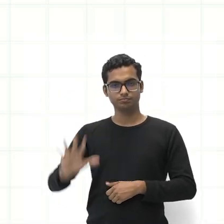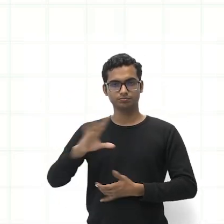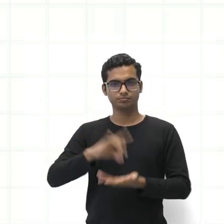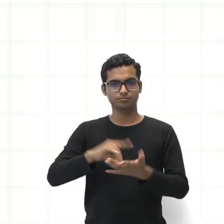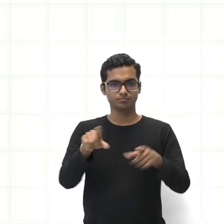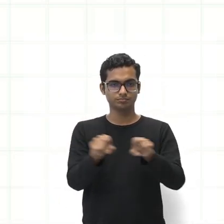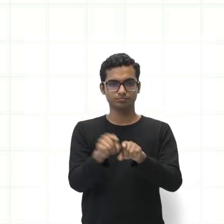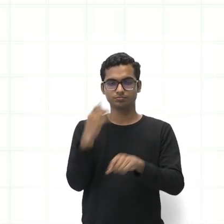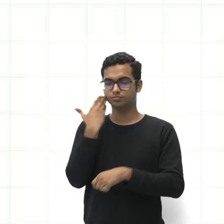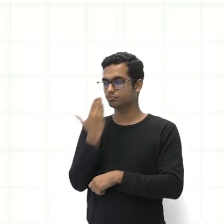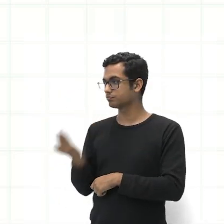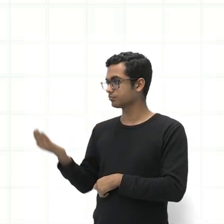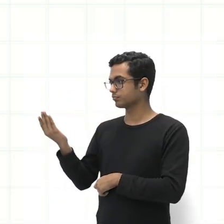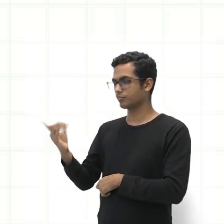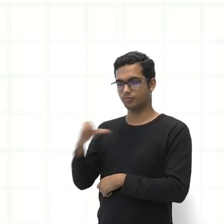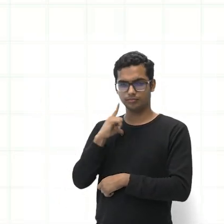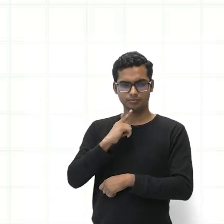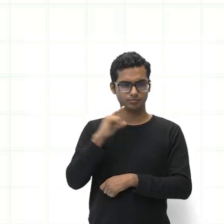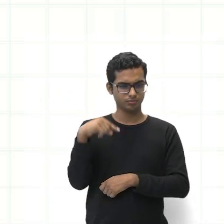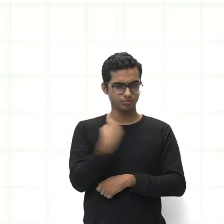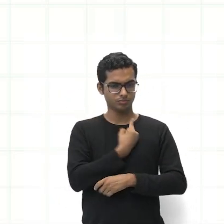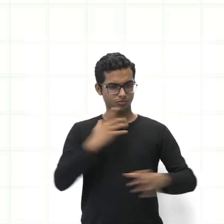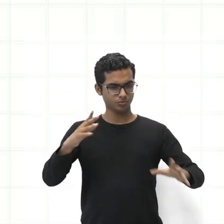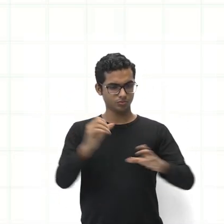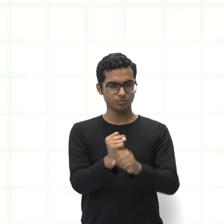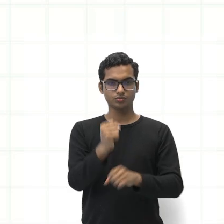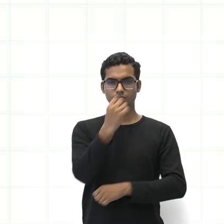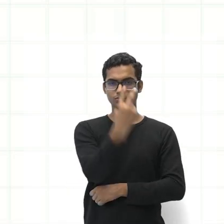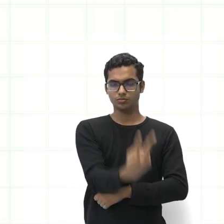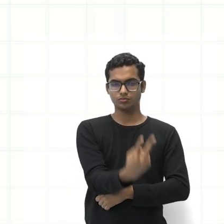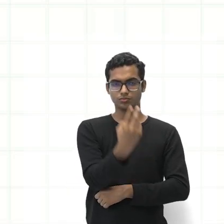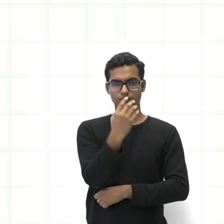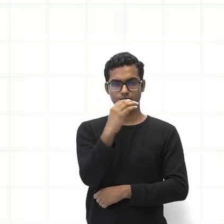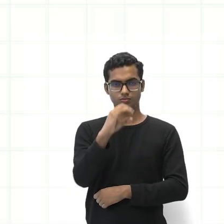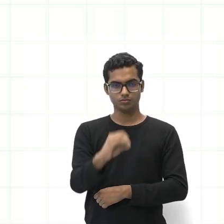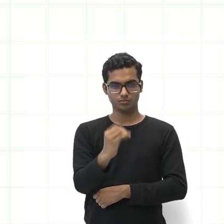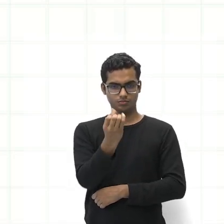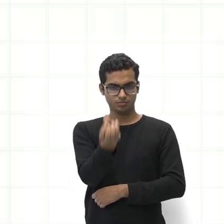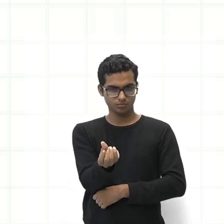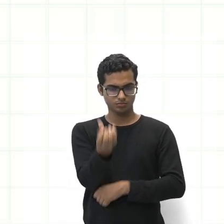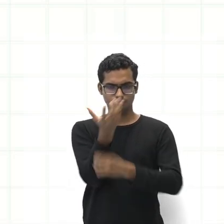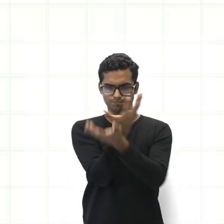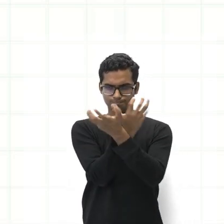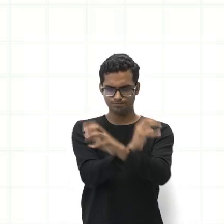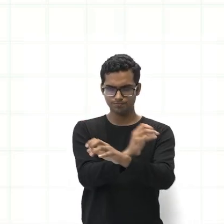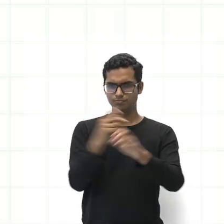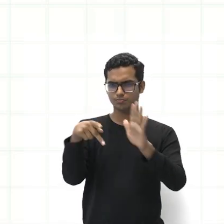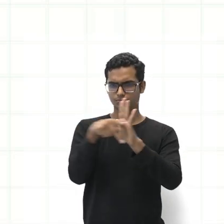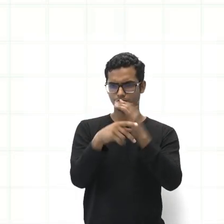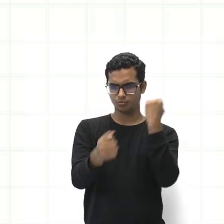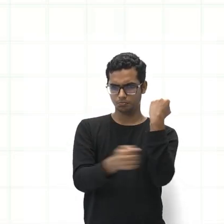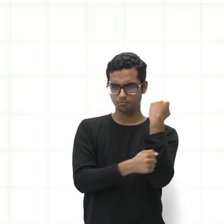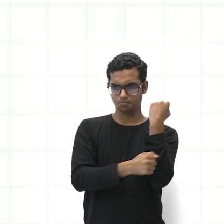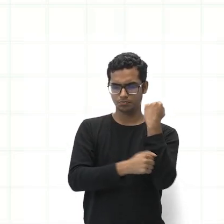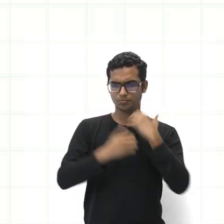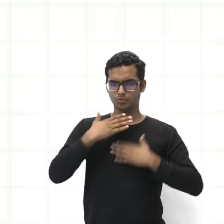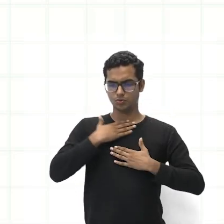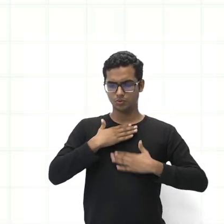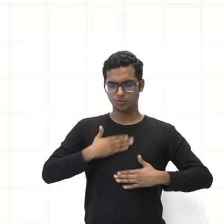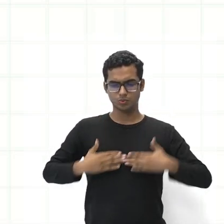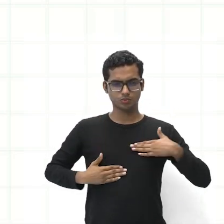que nós temos 206 ossos no nosso corpo. Então, vamos lá. No nosso